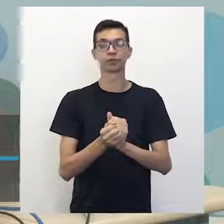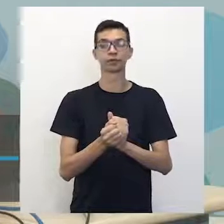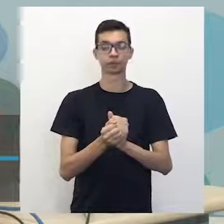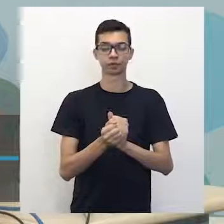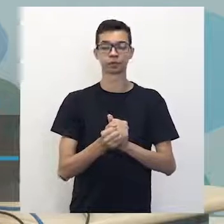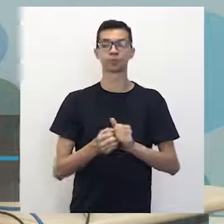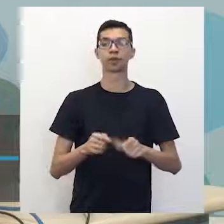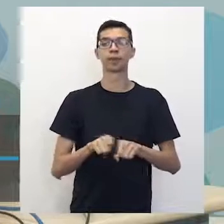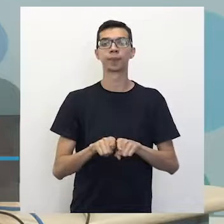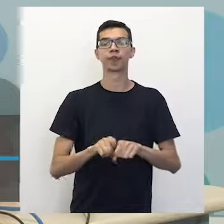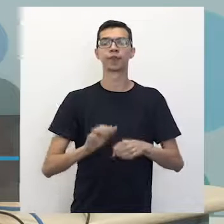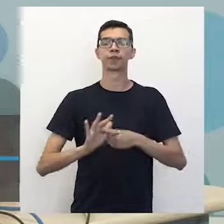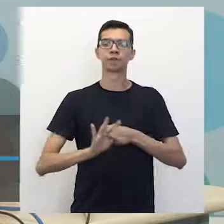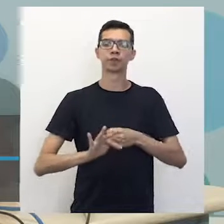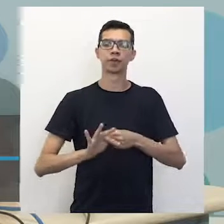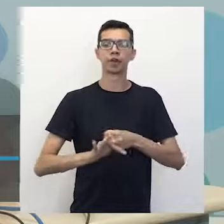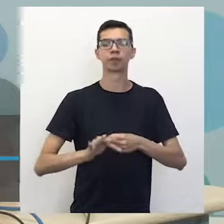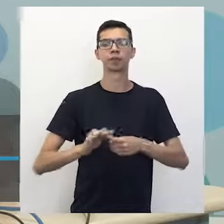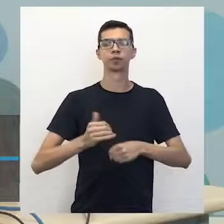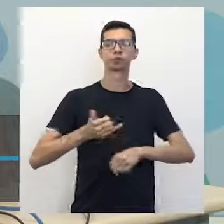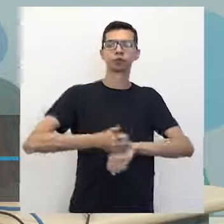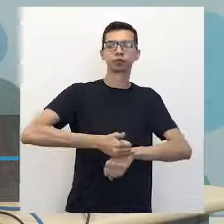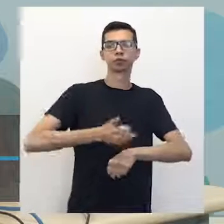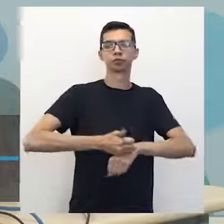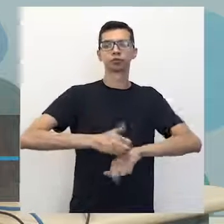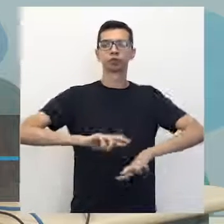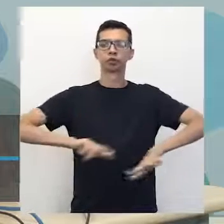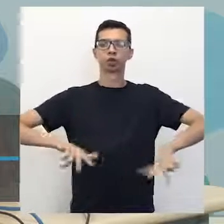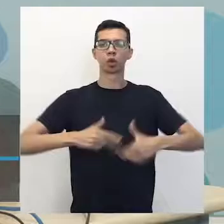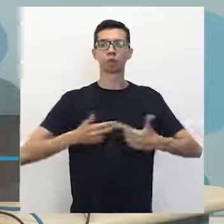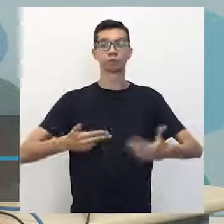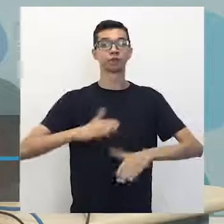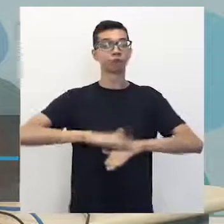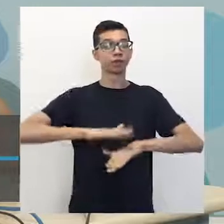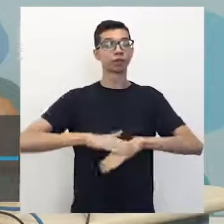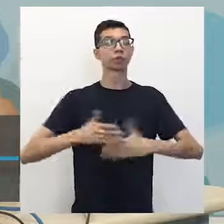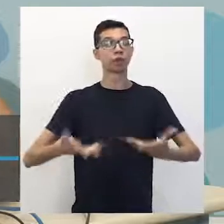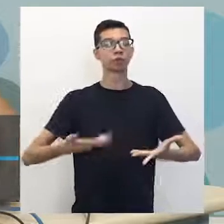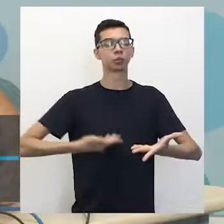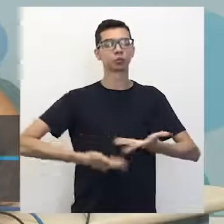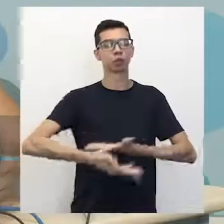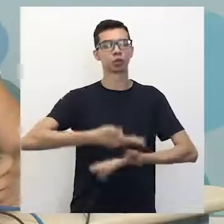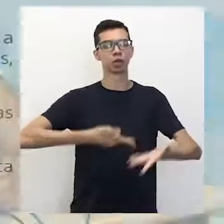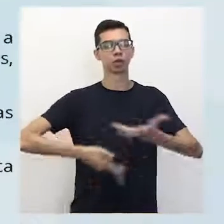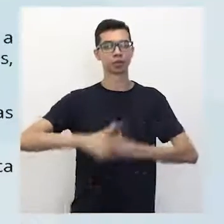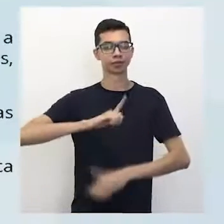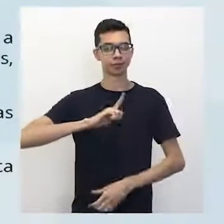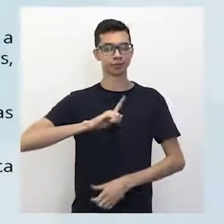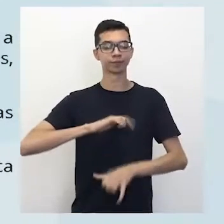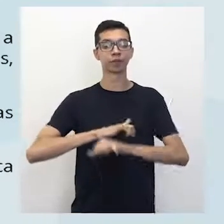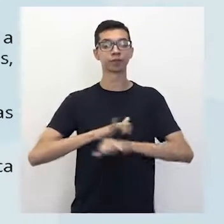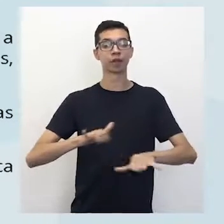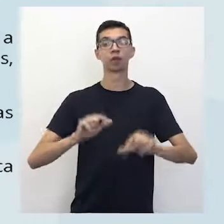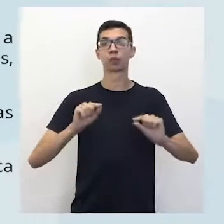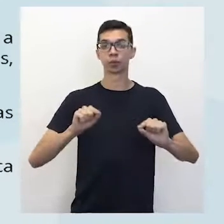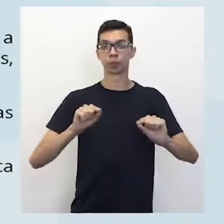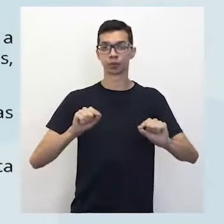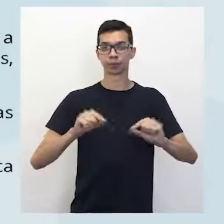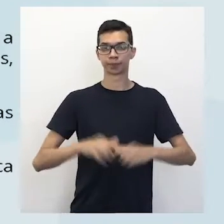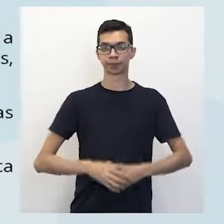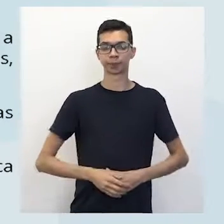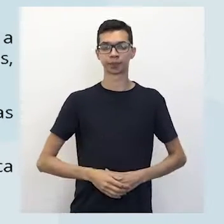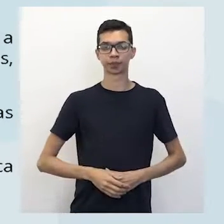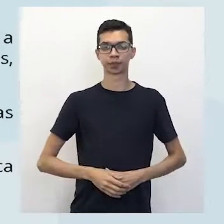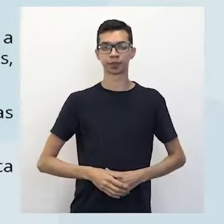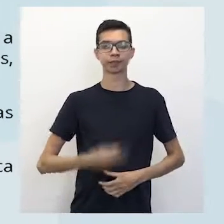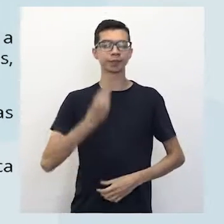as trocas vão acontecendo aí, tá? É o que a gente vai chamar de especialização do trabalho, que vai aparecer lá na tela